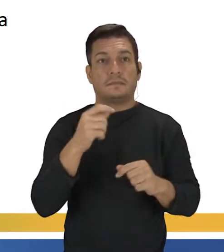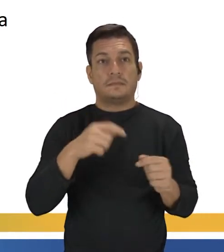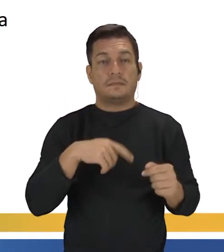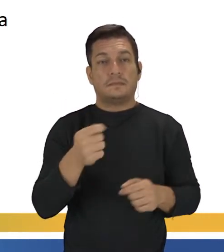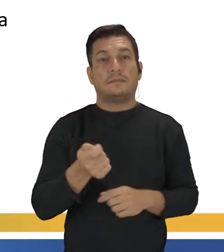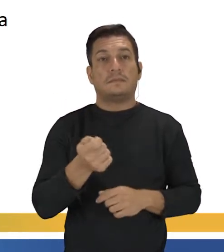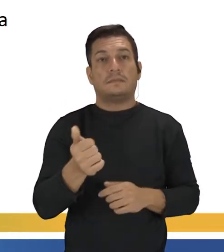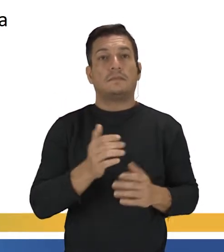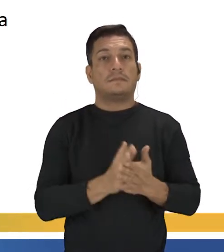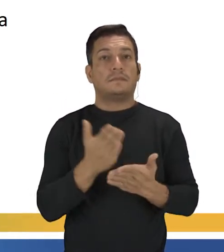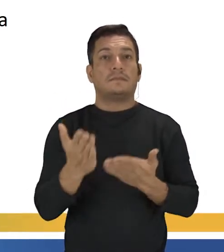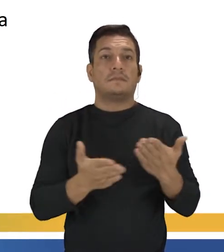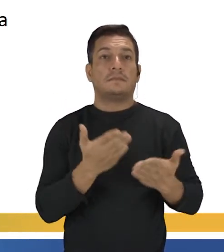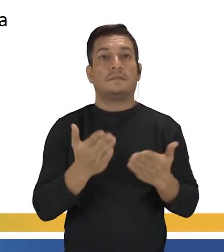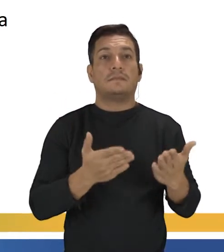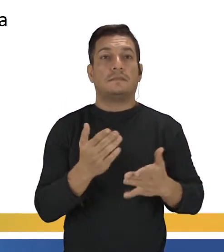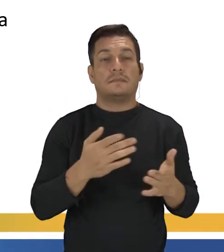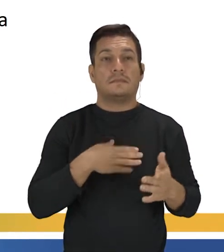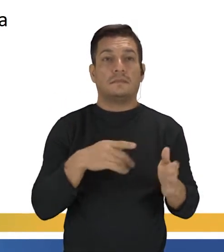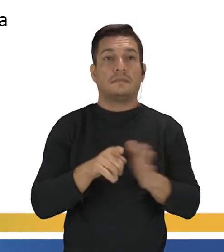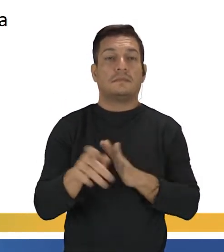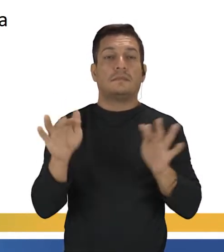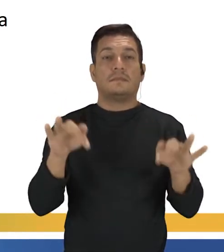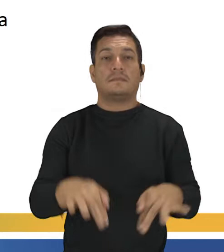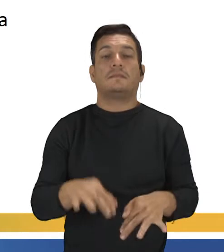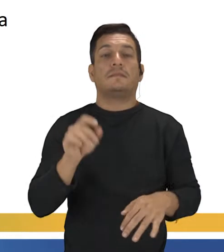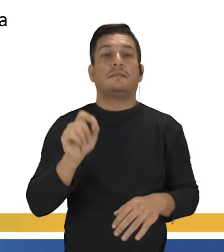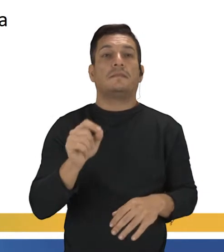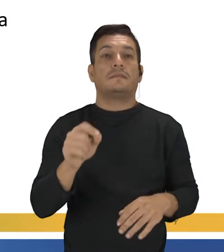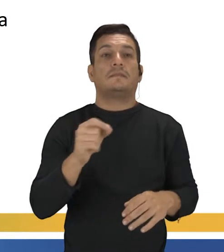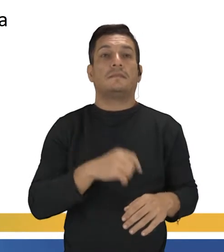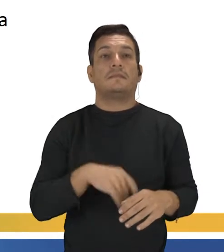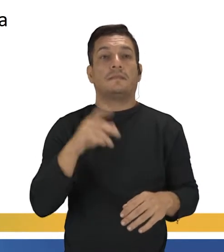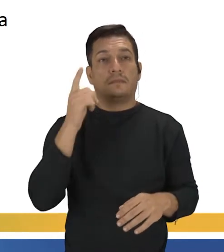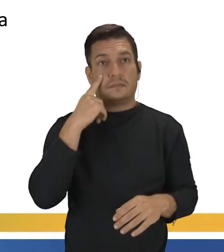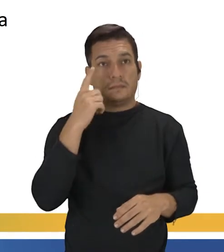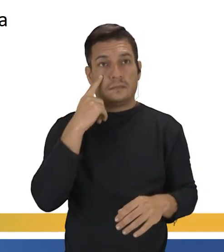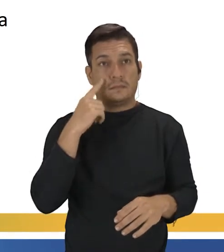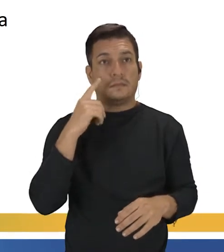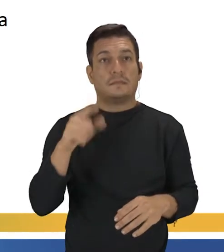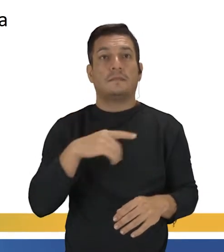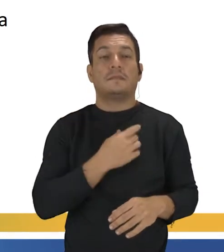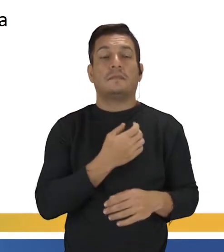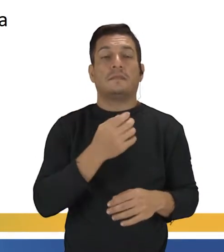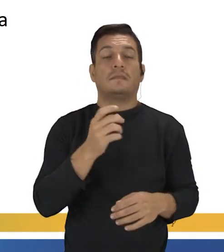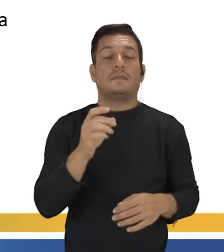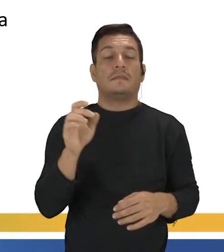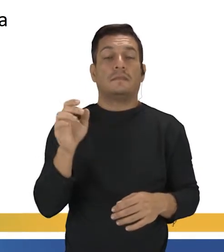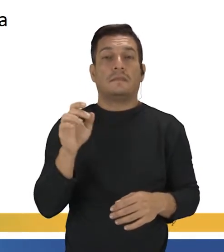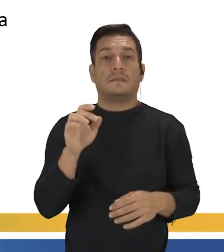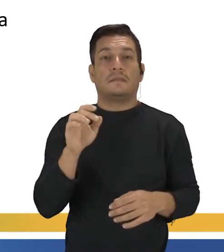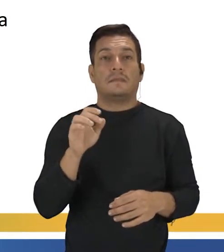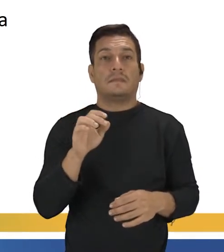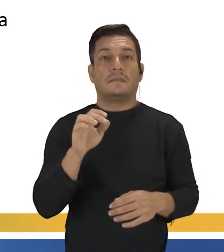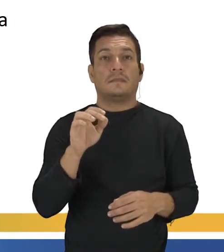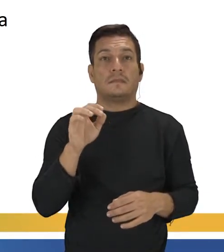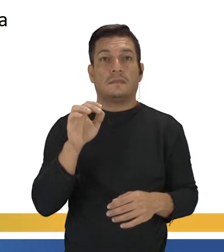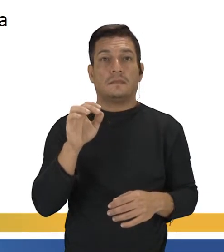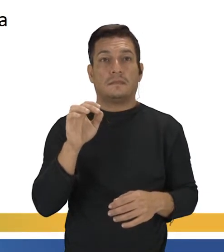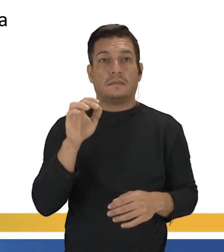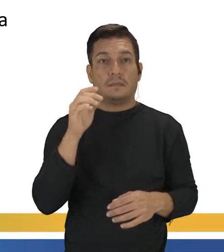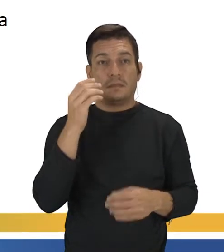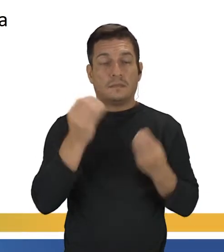dicas maravilhosas aqui. O que está pedindo no final é a relevância dos dados apresentados e a linha de raciocínio que a gente